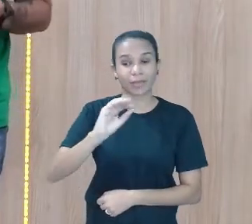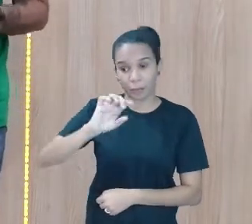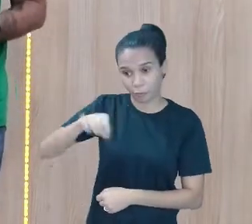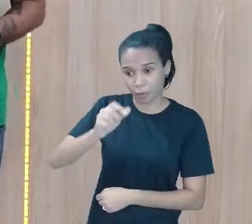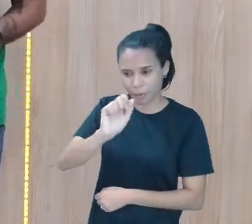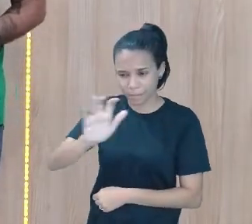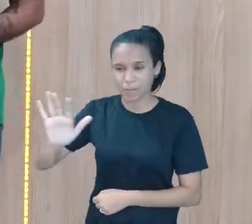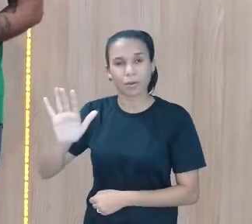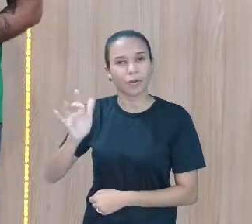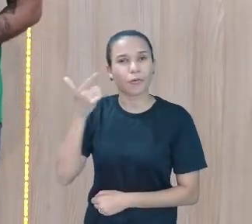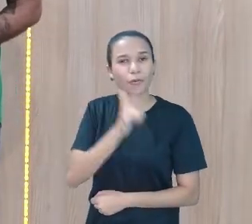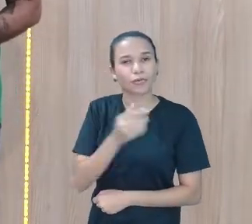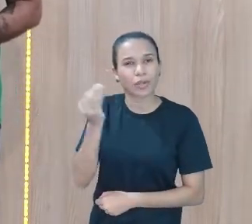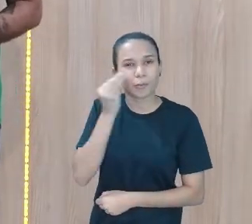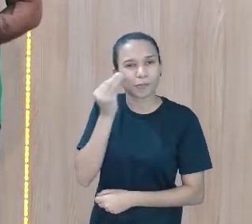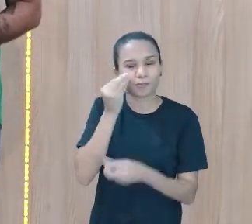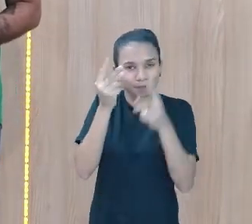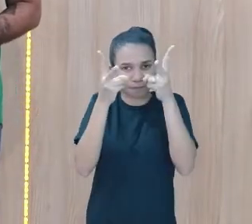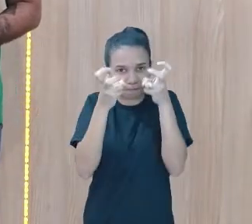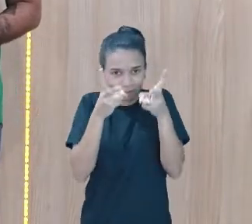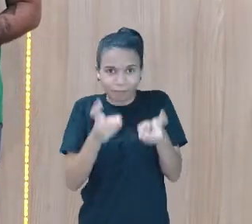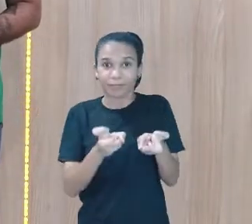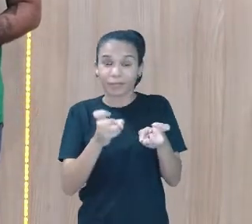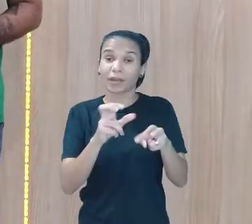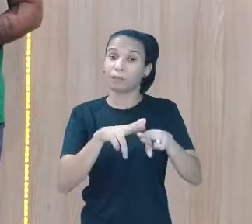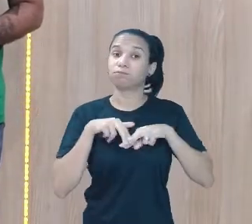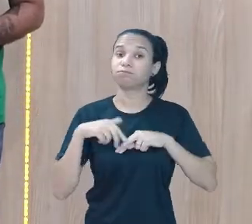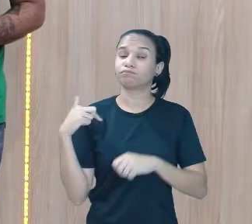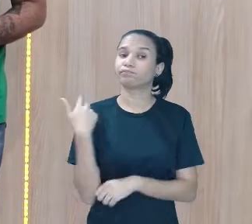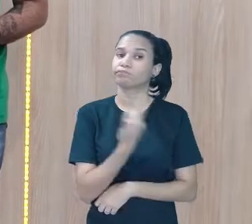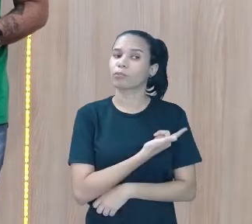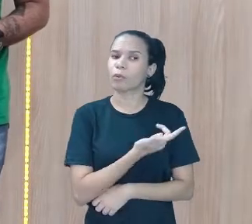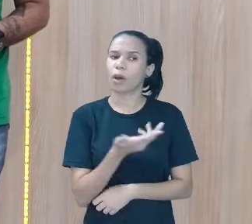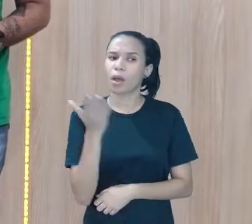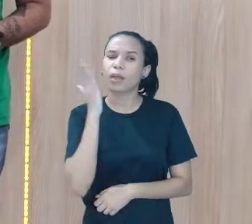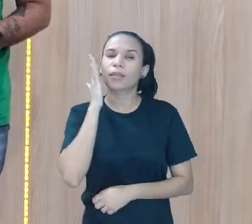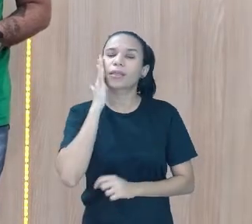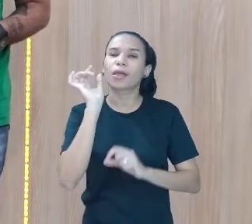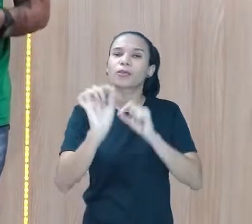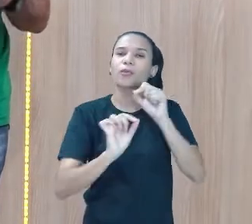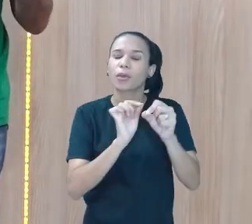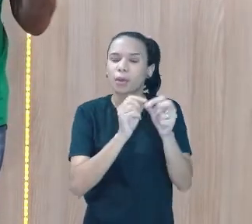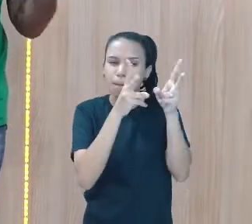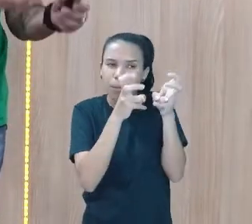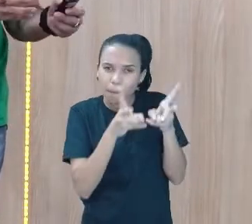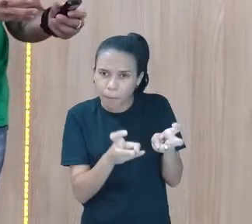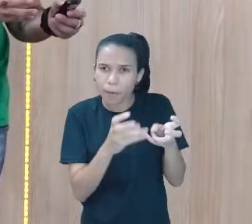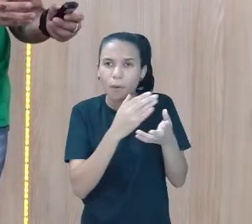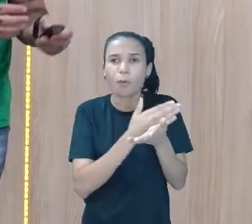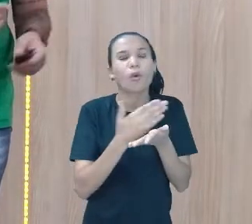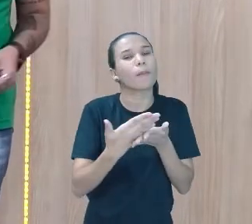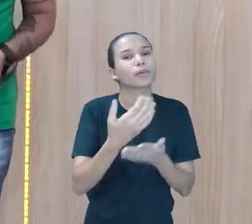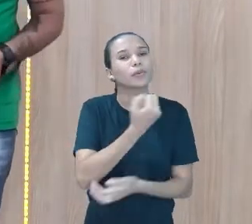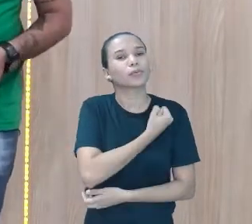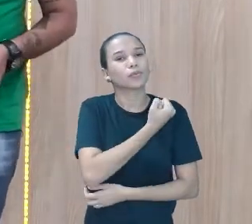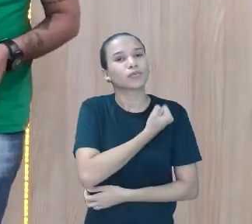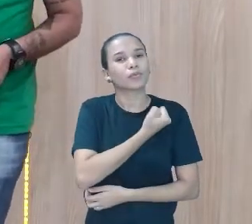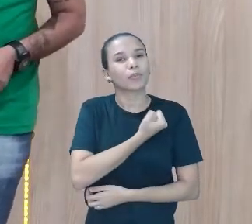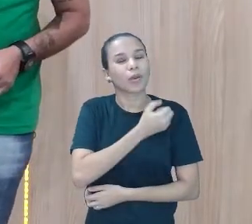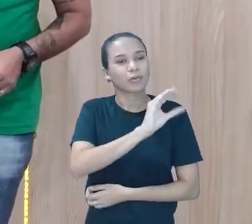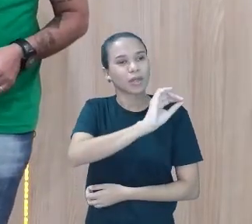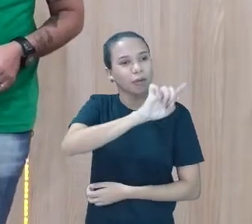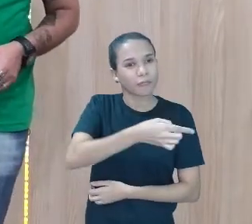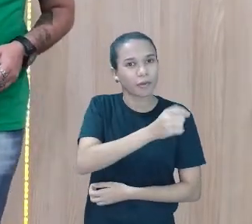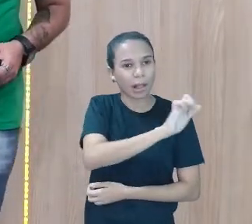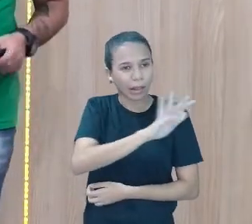e assim eu fazer a identificação, porque a gente percebe que a identificação vindo do número decimal, ela